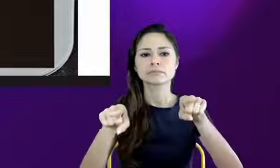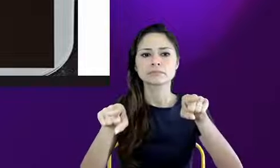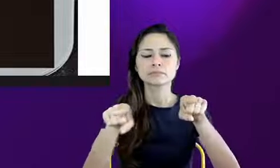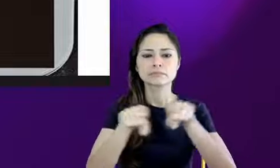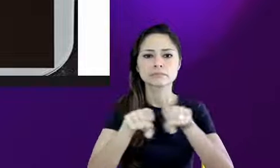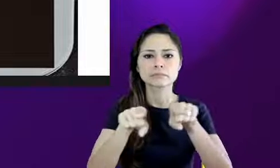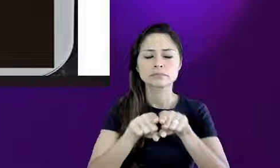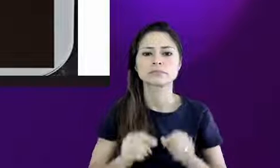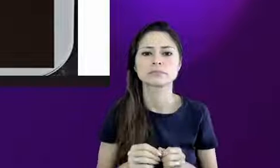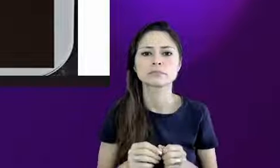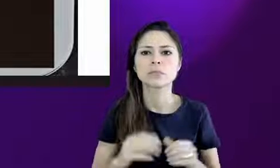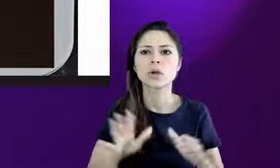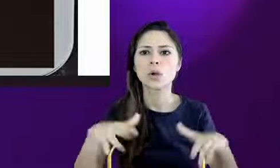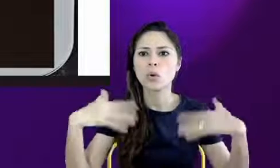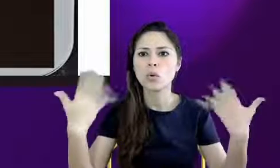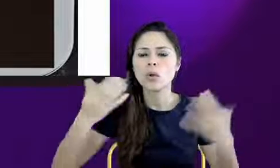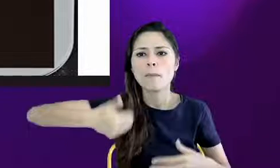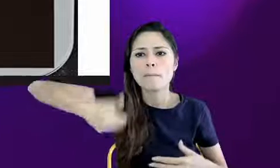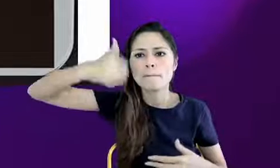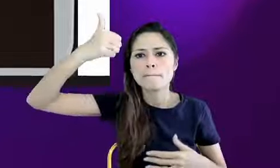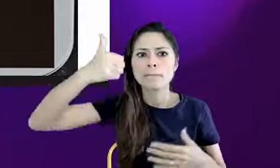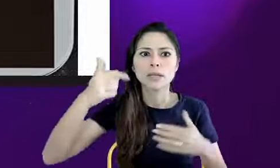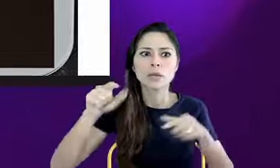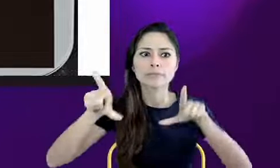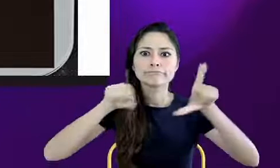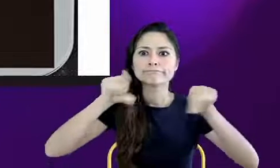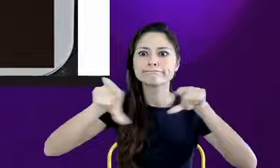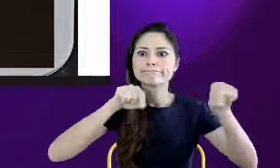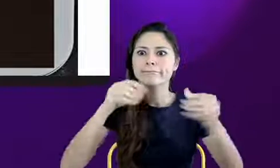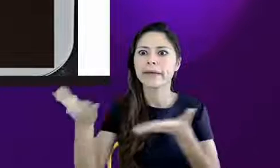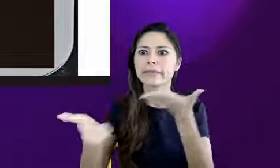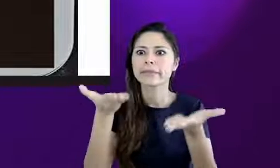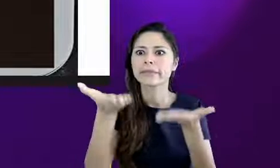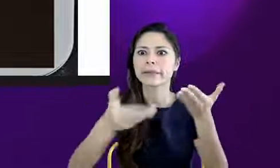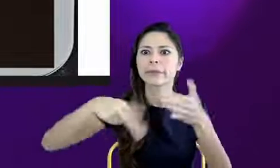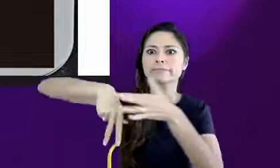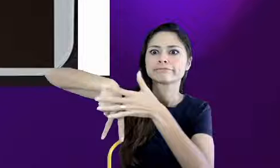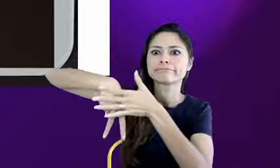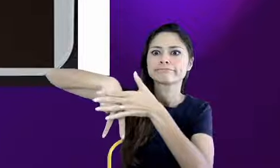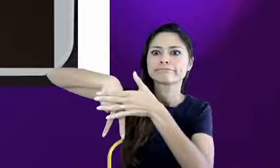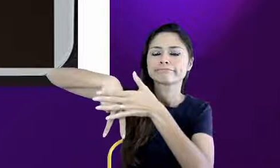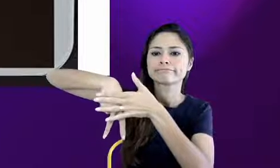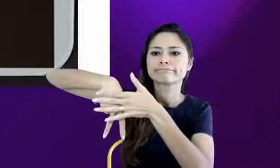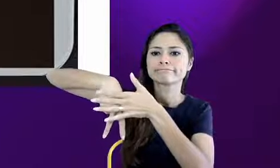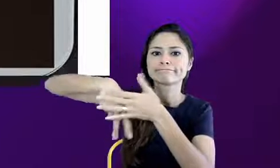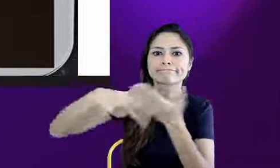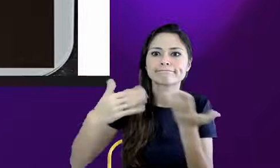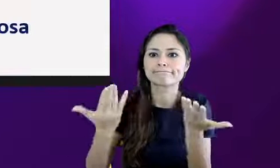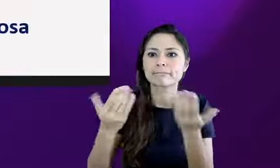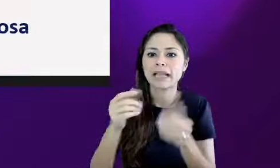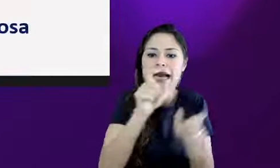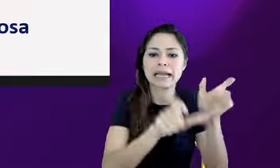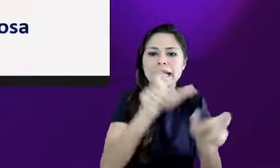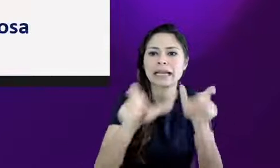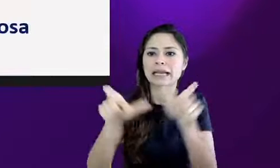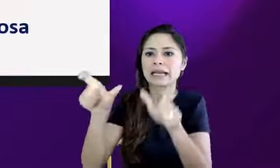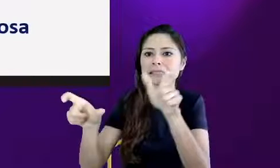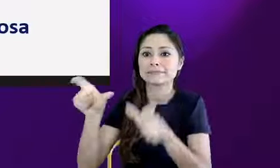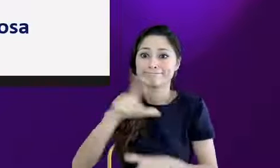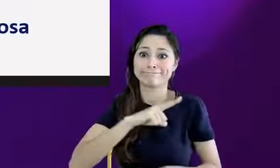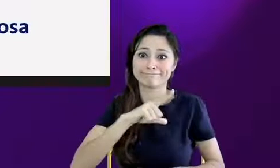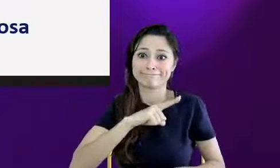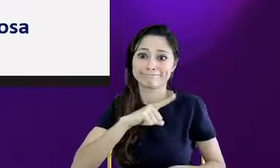qual será a melhor opção de tratamento para aquele indivíduo, naquele momento, com determinadas características clínicas.